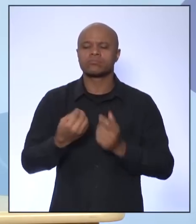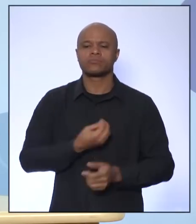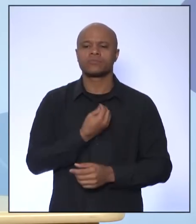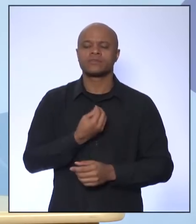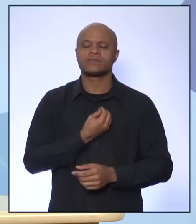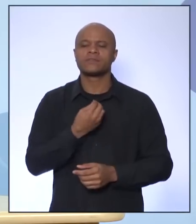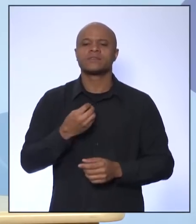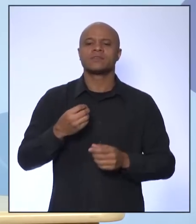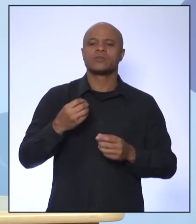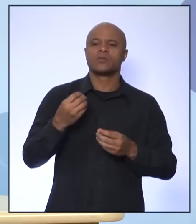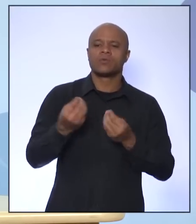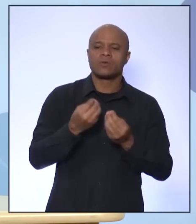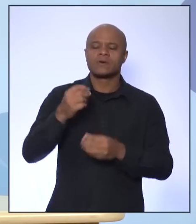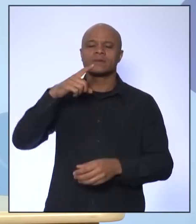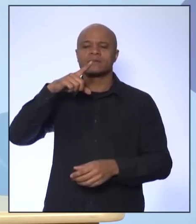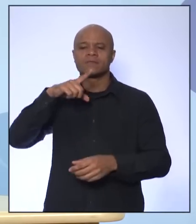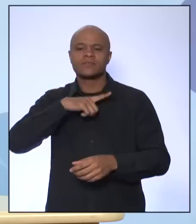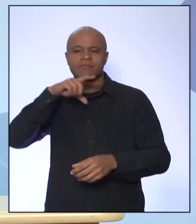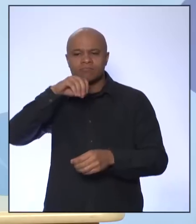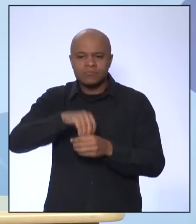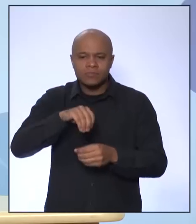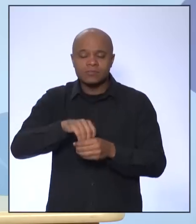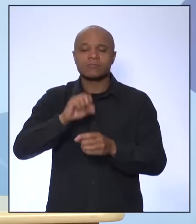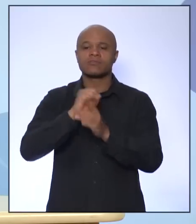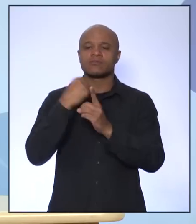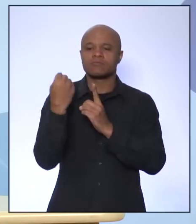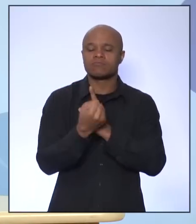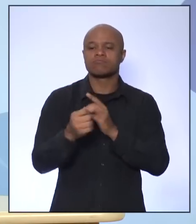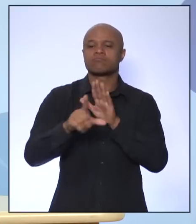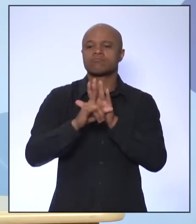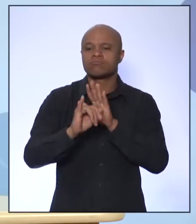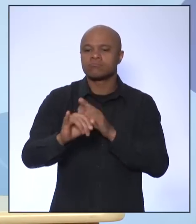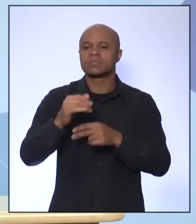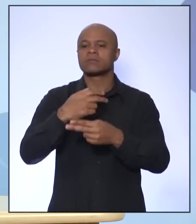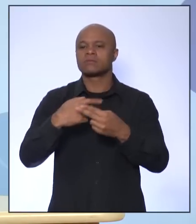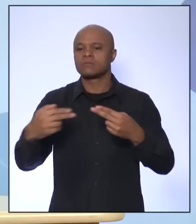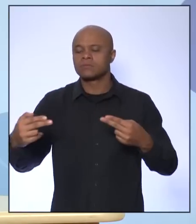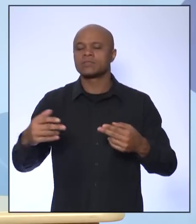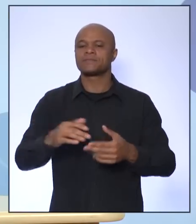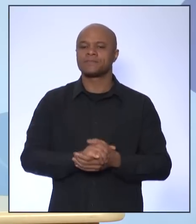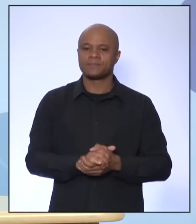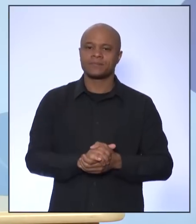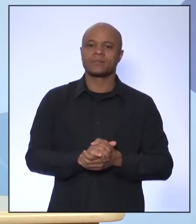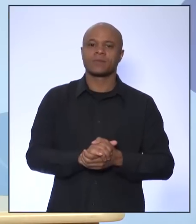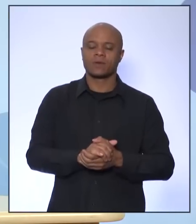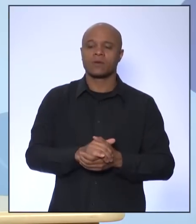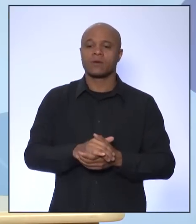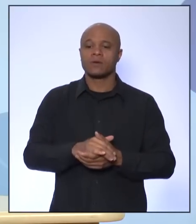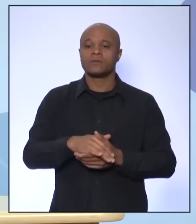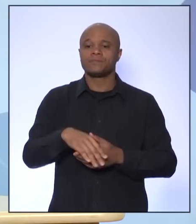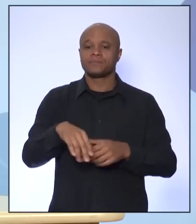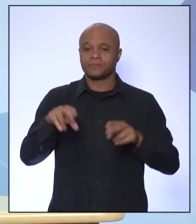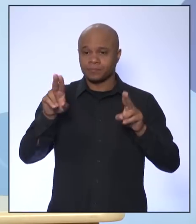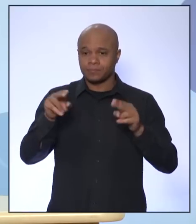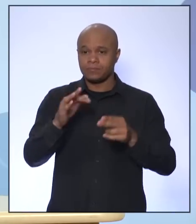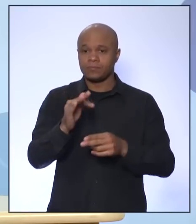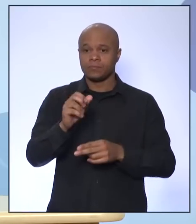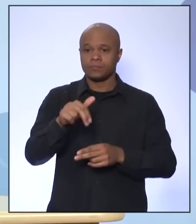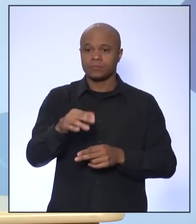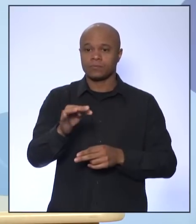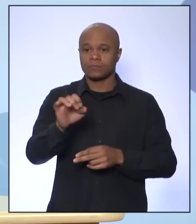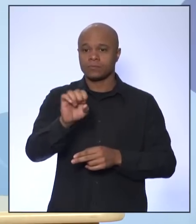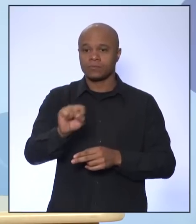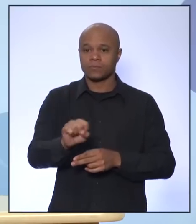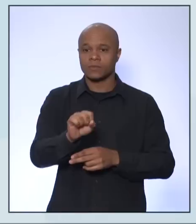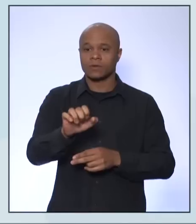leis, quais eram os regimentos daquela sociedade. Então, essas são as fontes escritas. Vou pedir para colocar